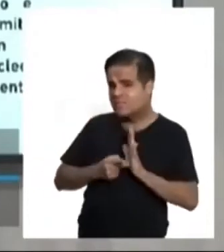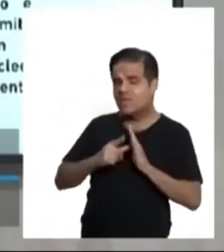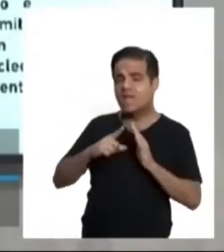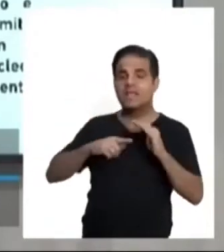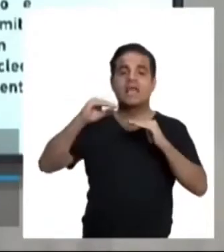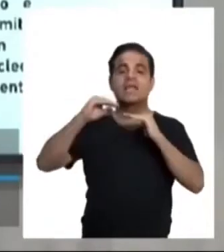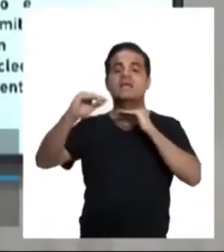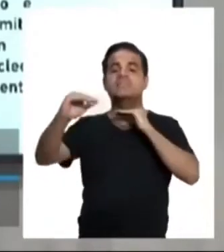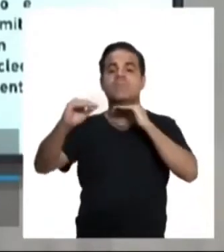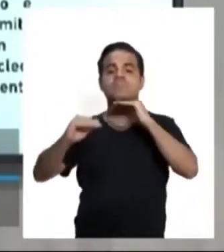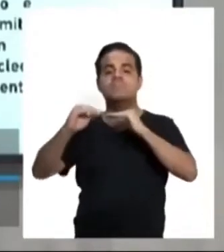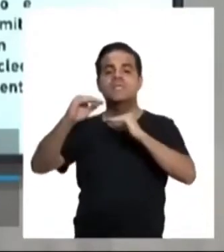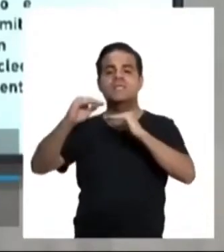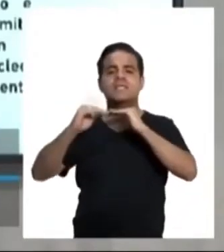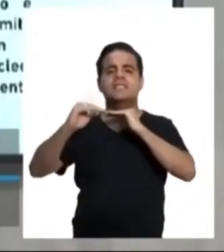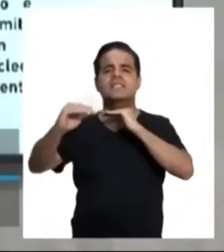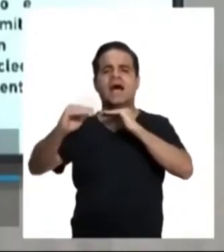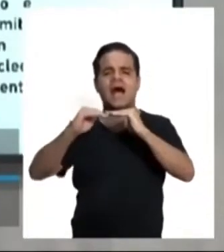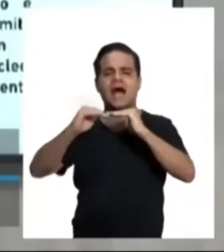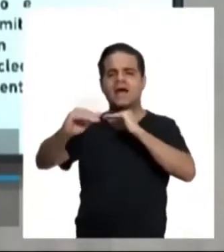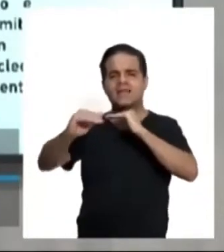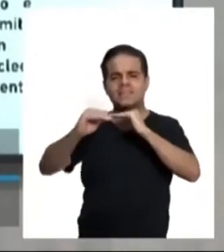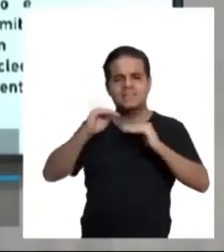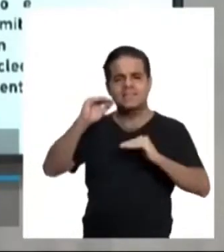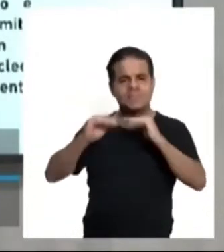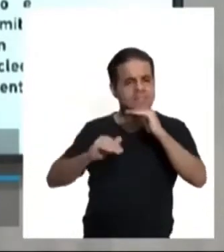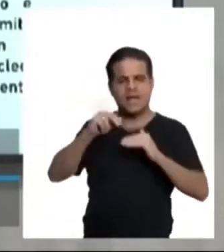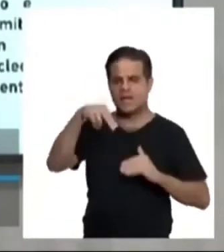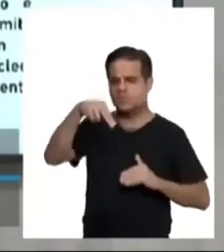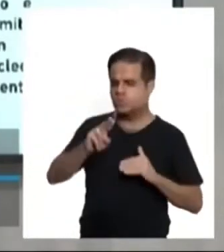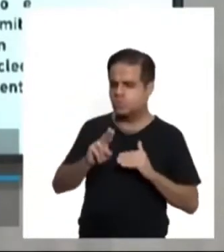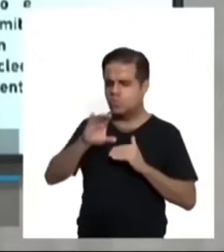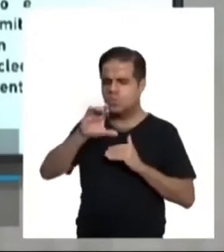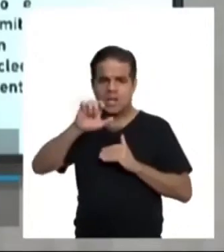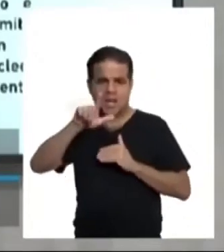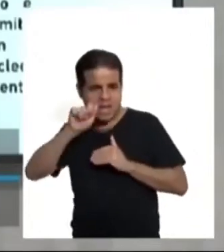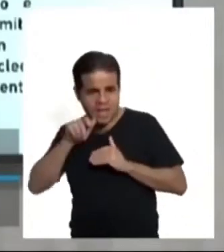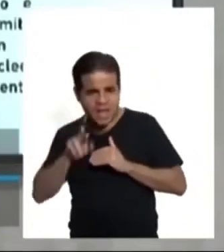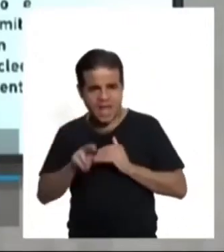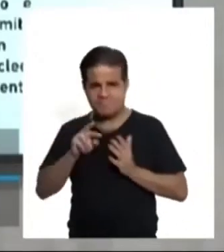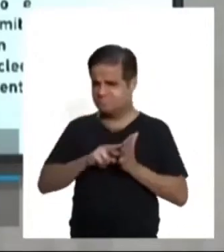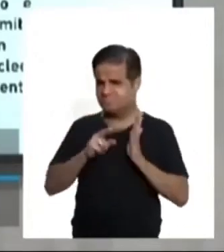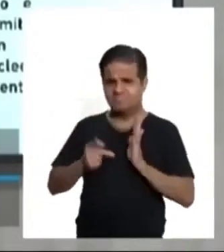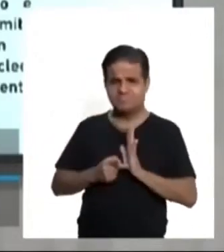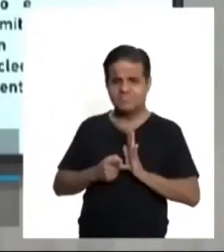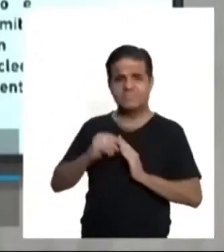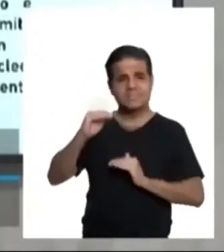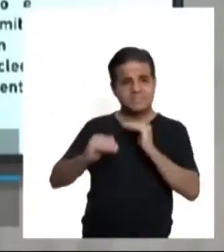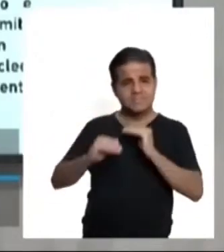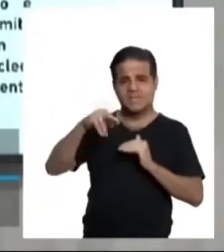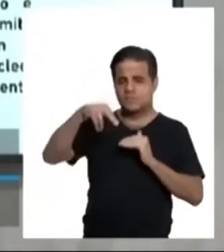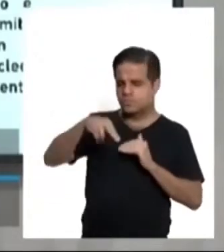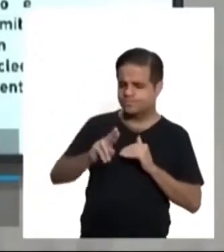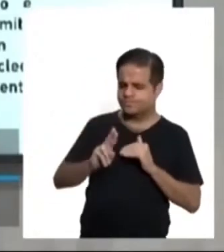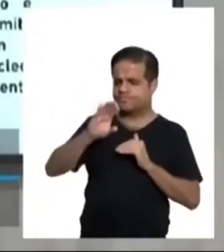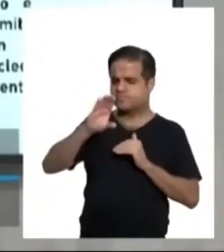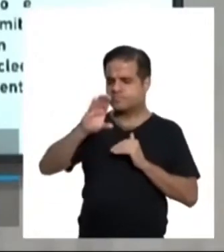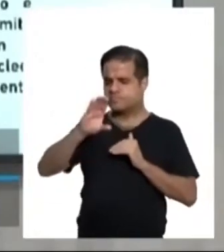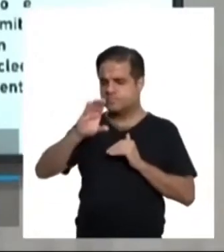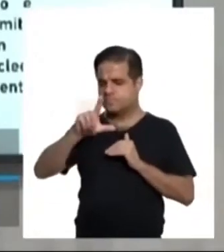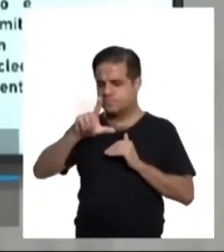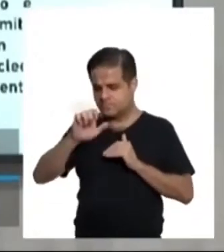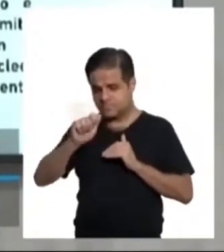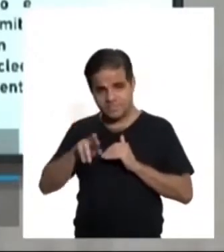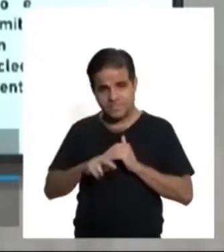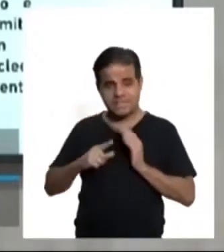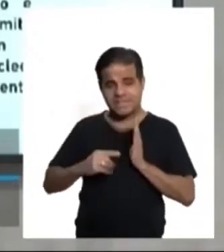instabilidade nuclear. E o que é essa instabilidade nuclear, professor Debs? Ora, estabilidade nuclear é quando você tem